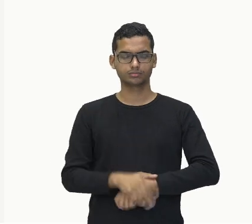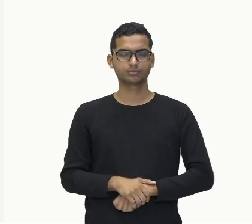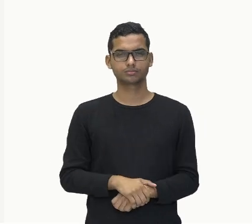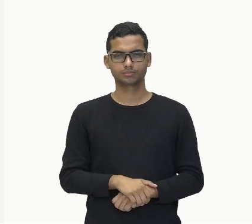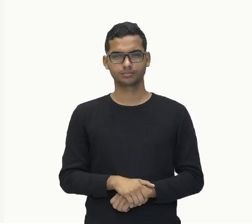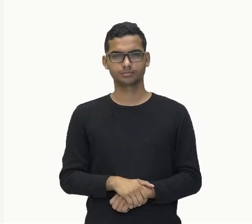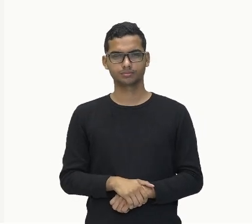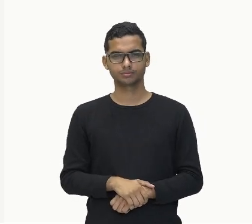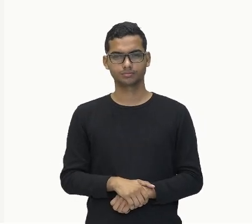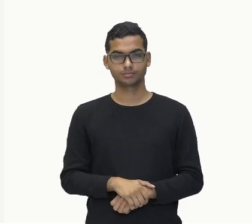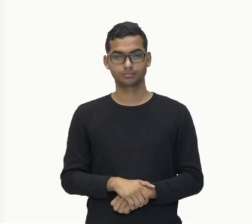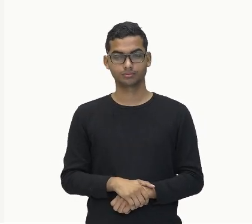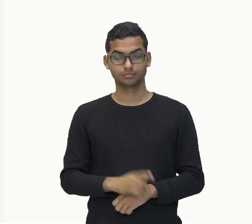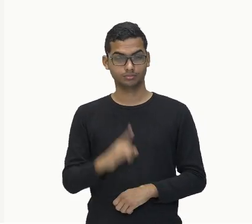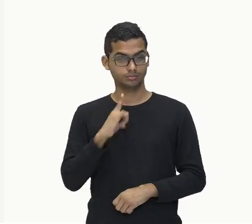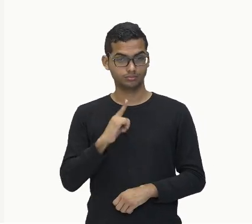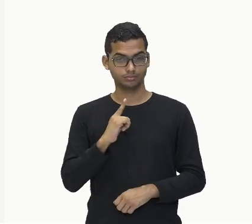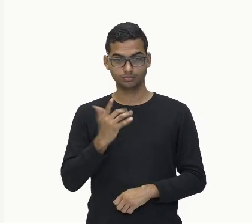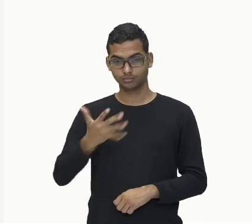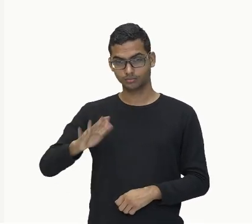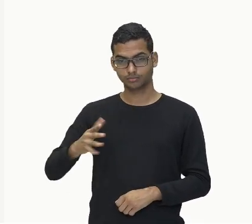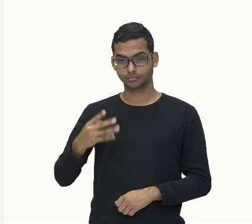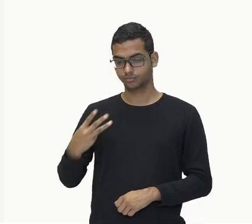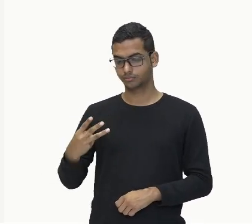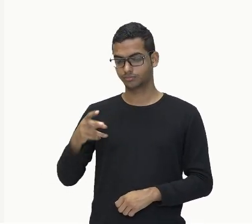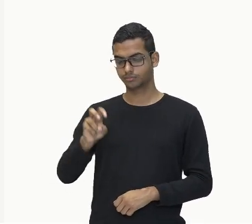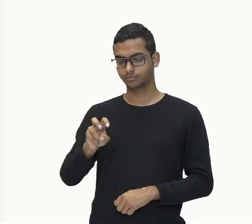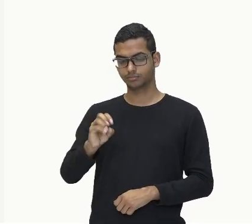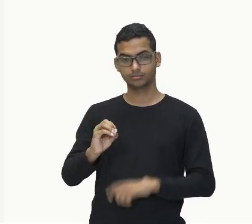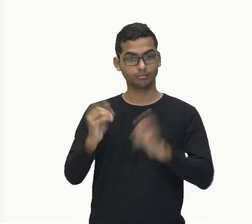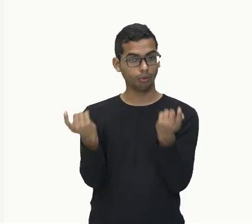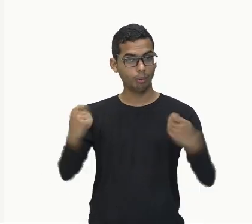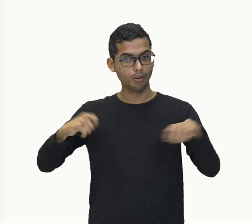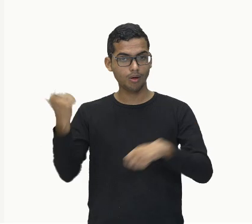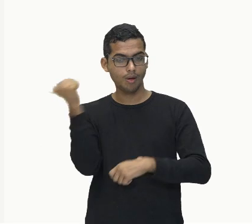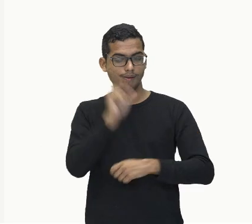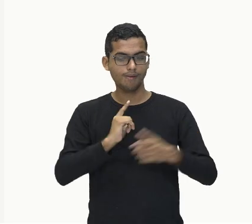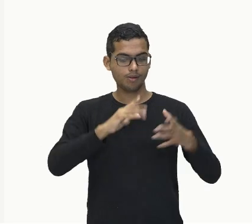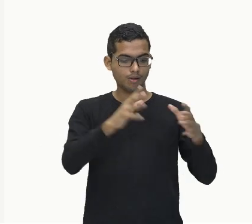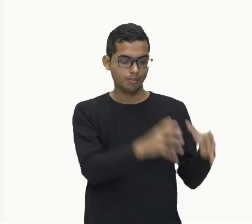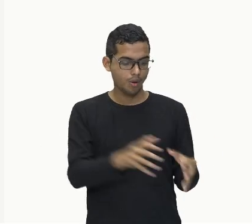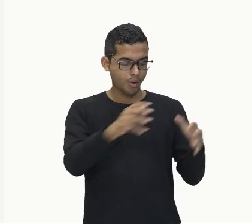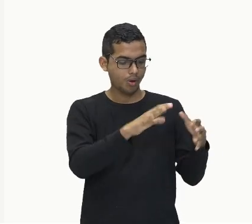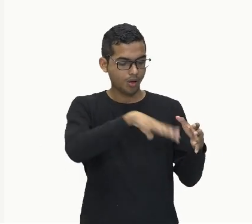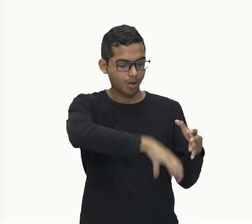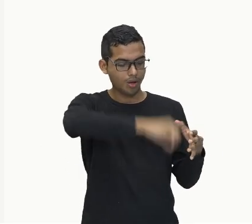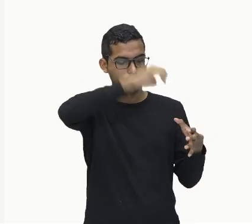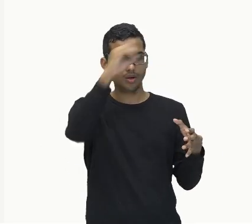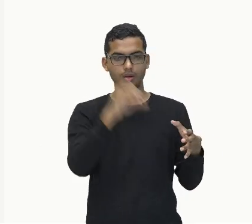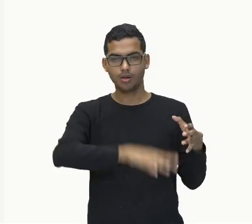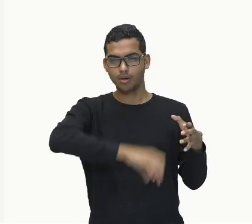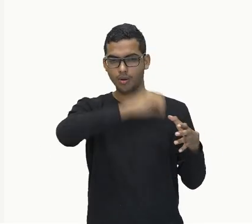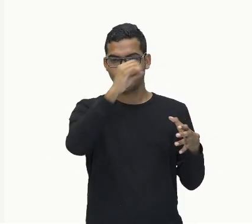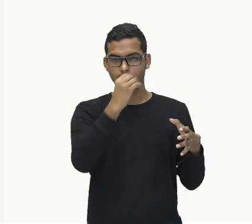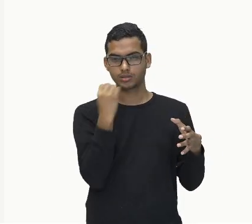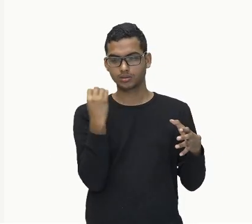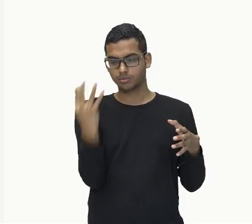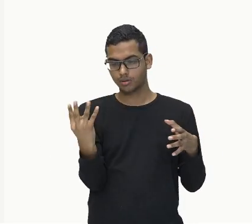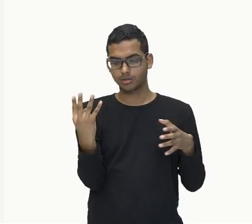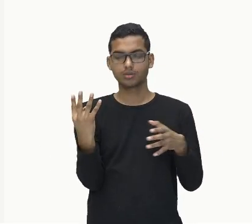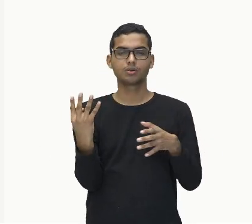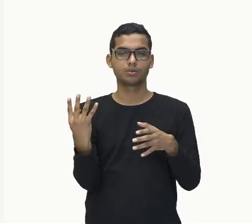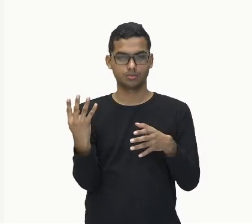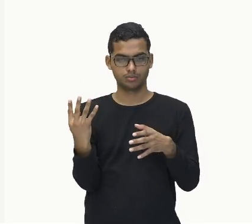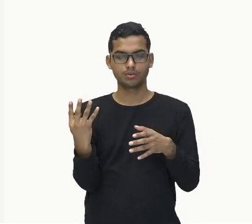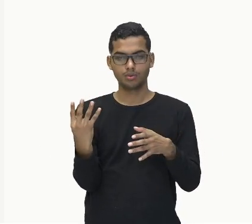350. Então, a gente tem 350 maneiras de retirar lá as 4 bolas pretas e as 2